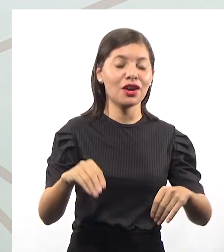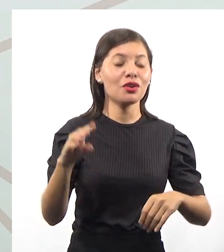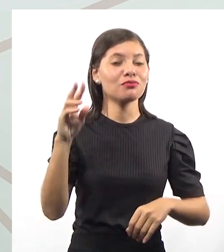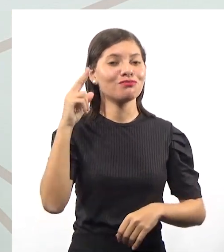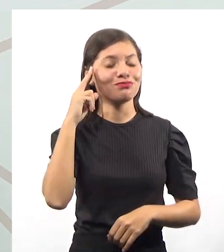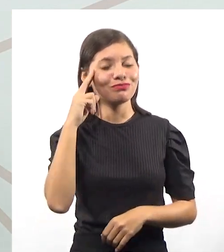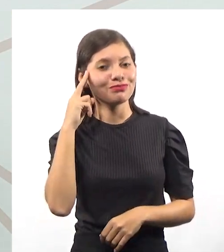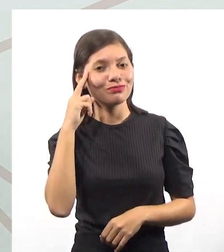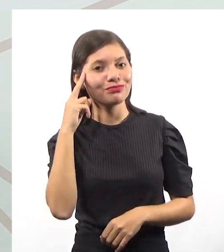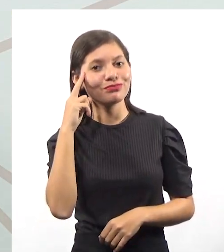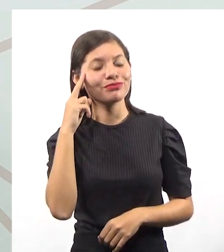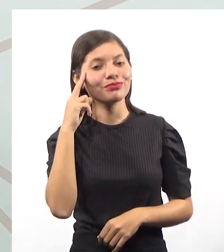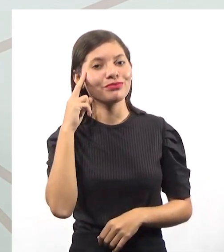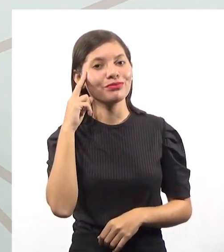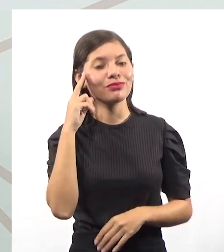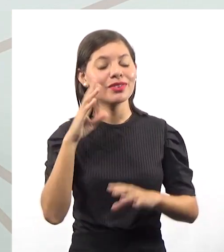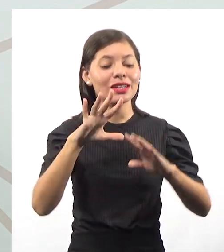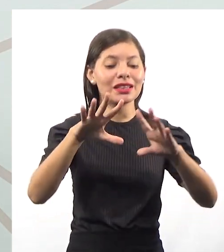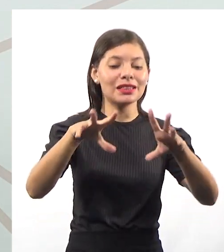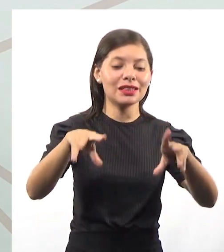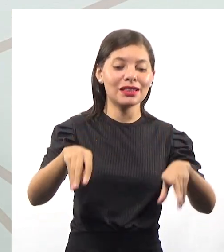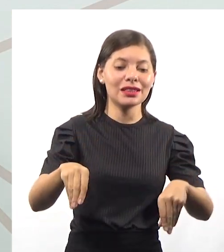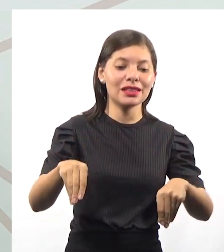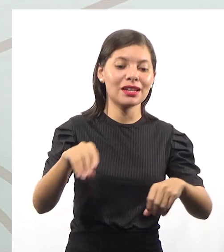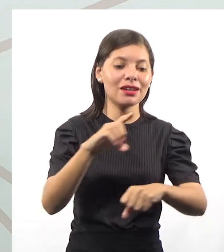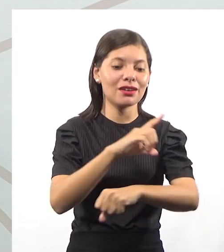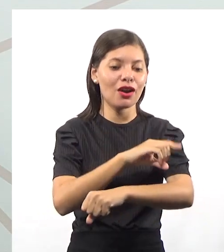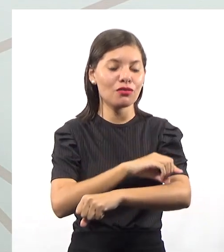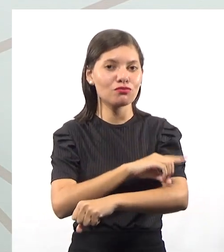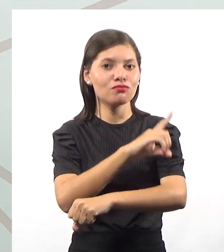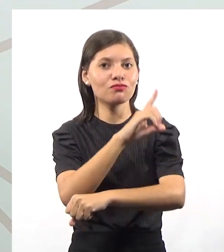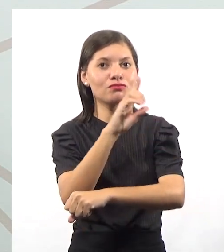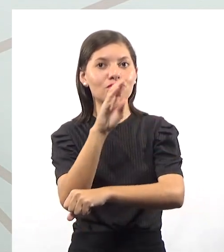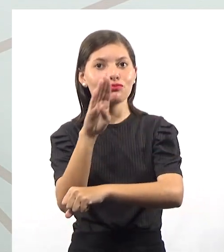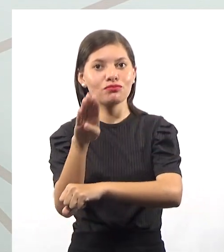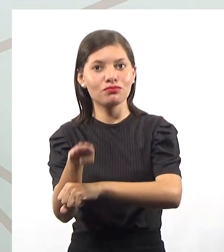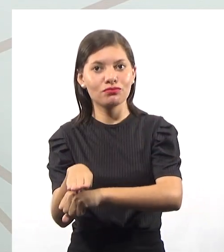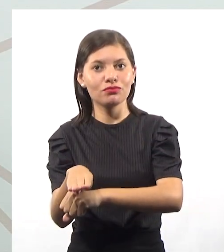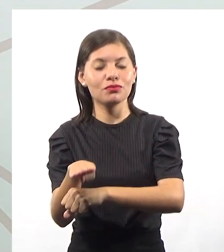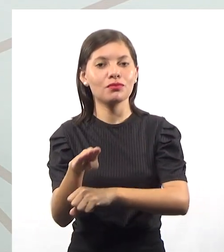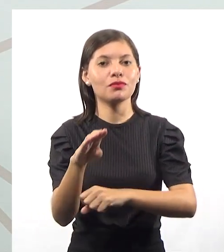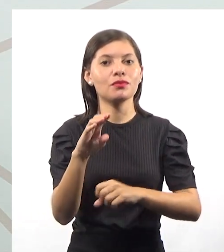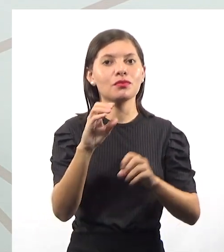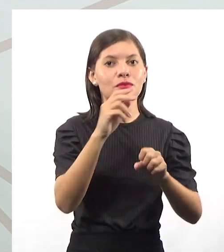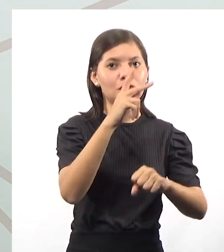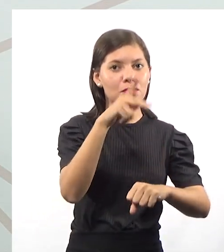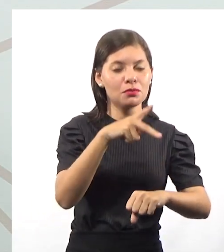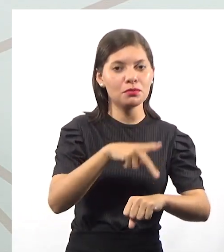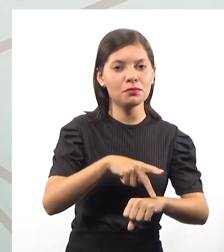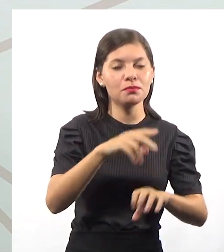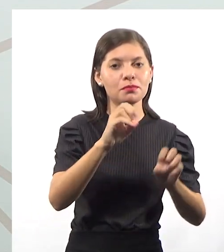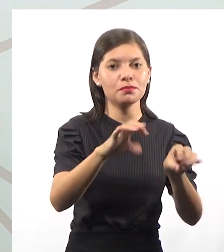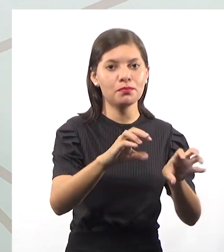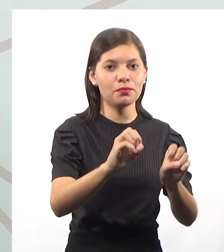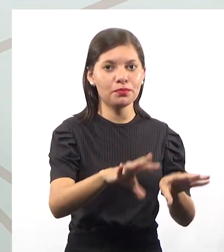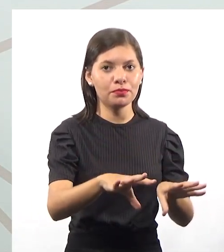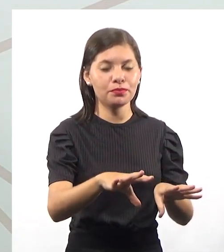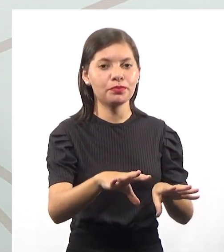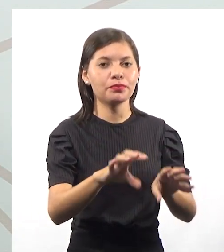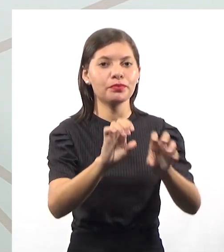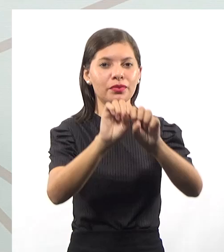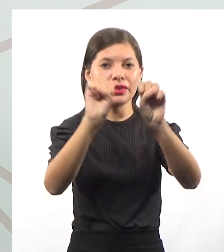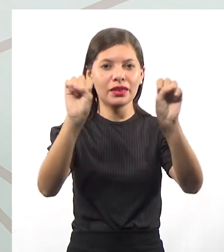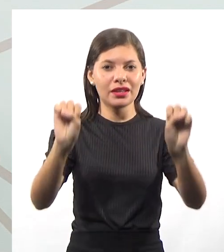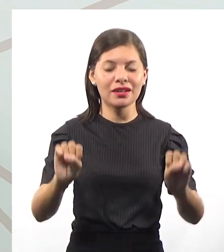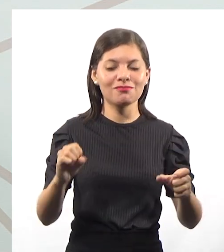infantil, assim como toda a educação brasileira, seja integral, como nos países em que o sistema educativo aí